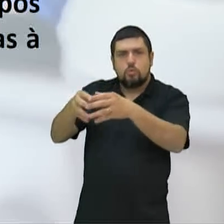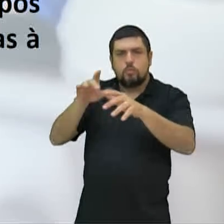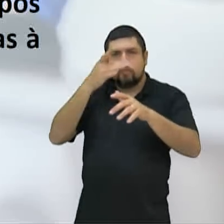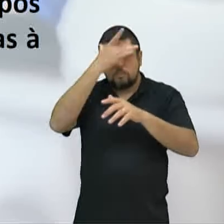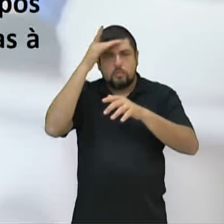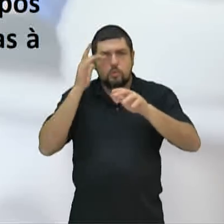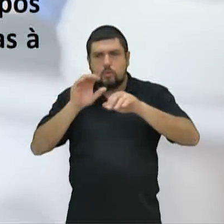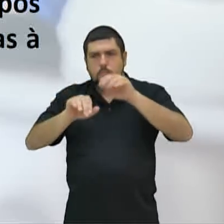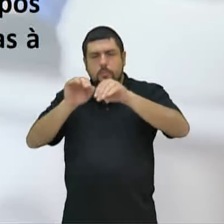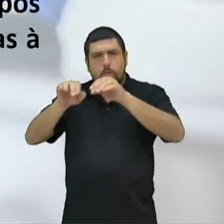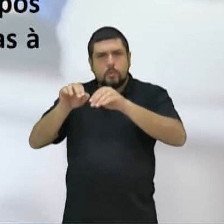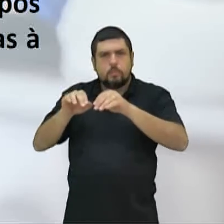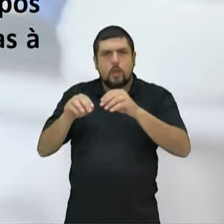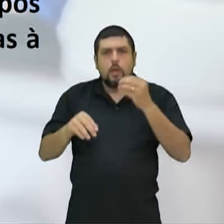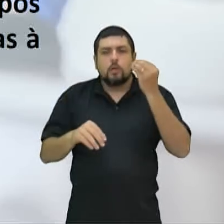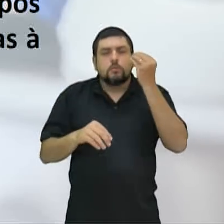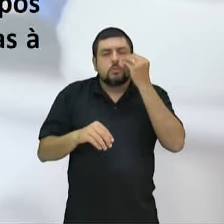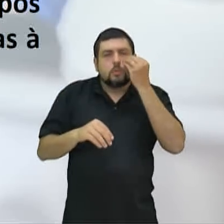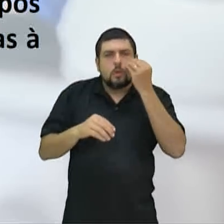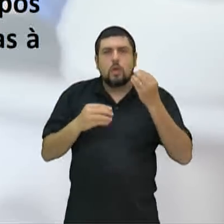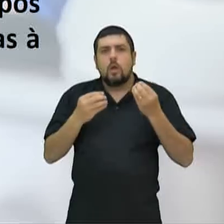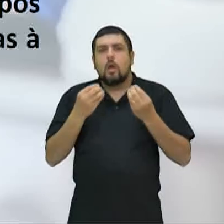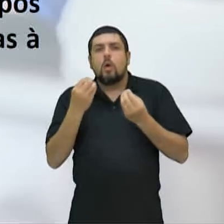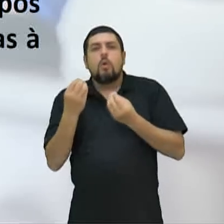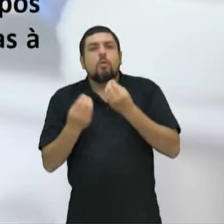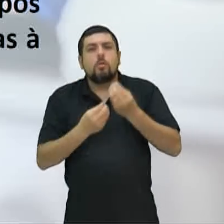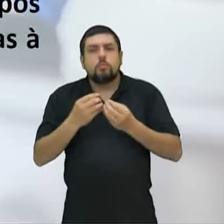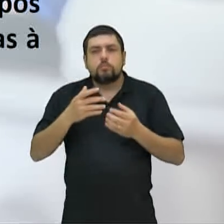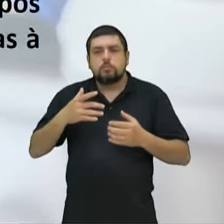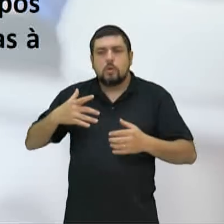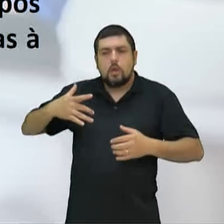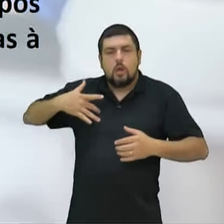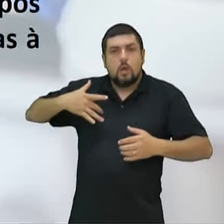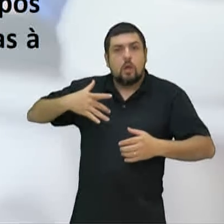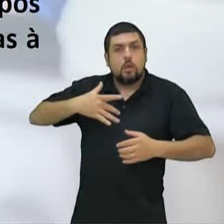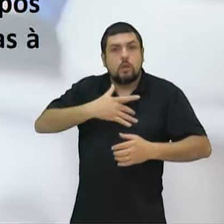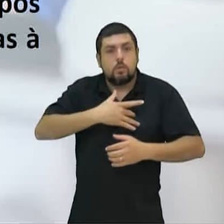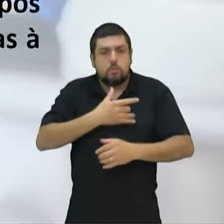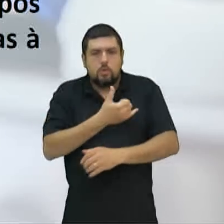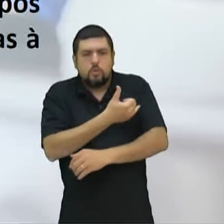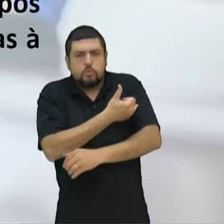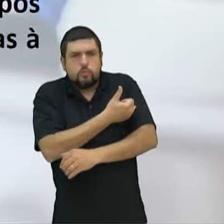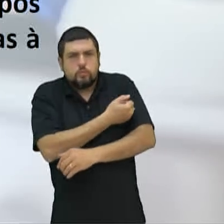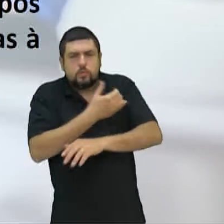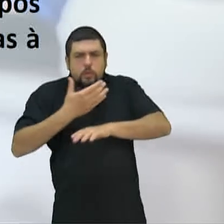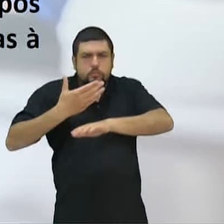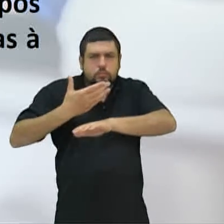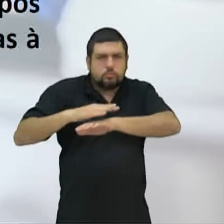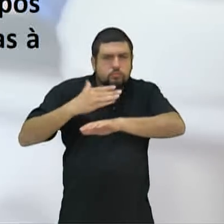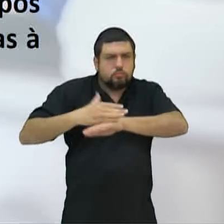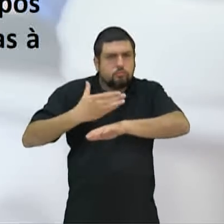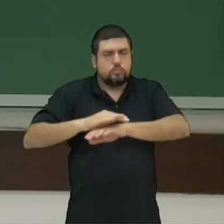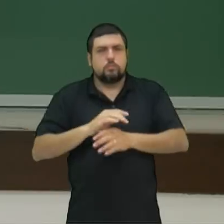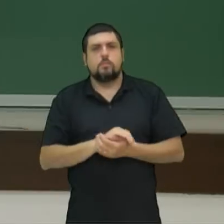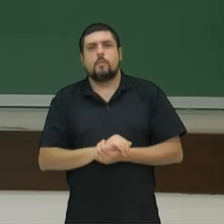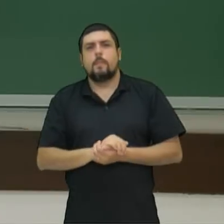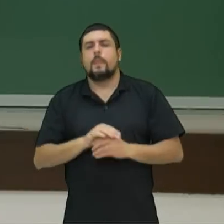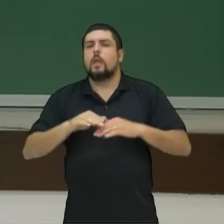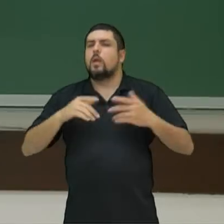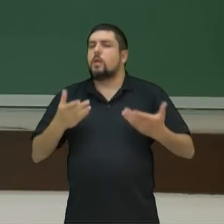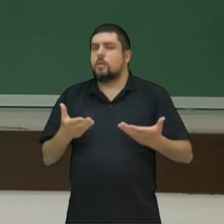mais intervenções relacionadas à saúde para avaliar os efeitos nos resultados da saúde. Então veja, né? Tá falando